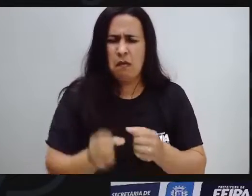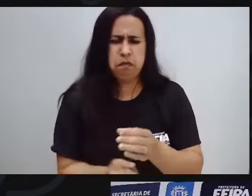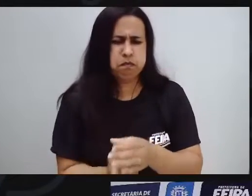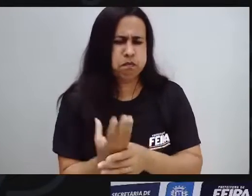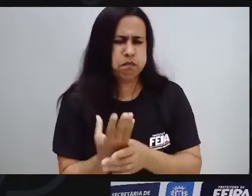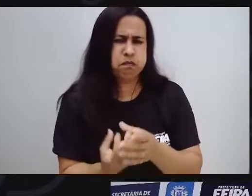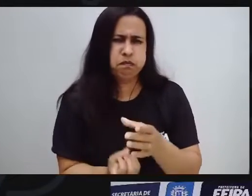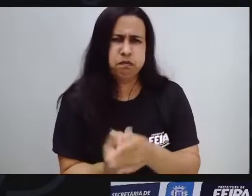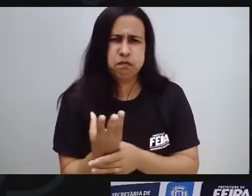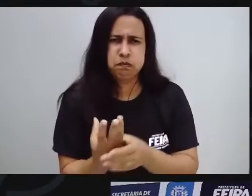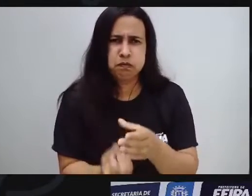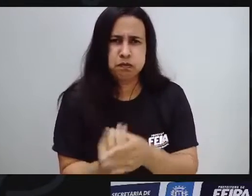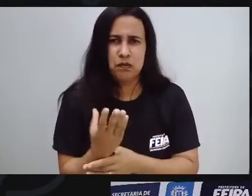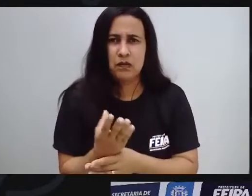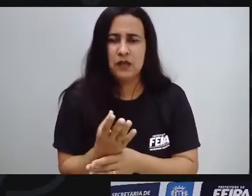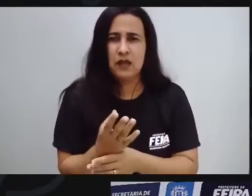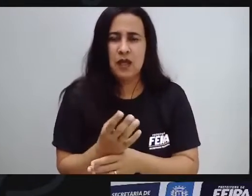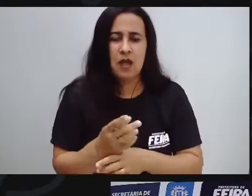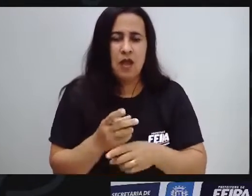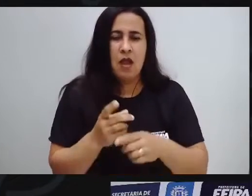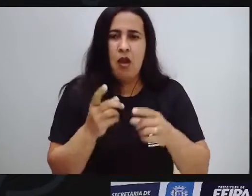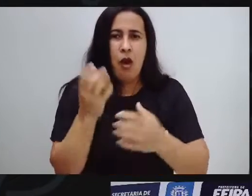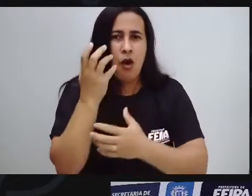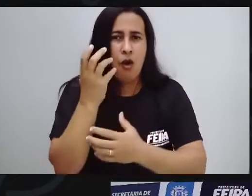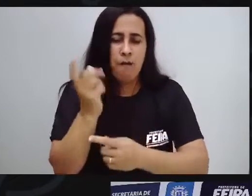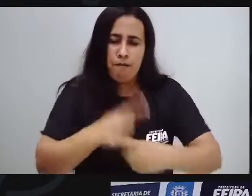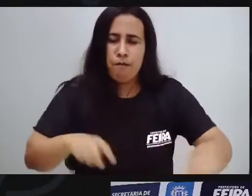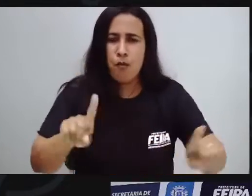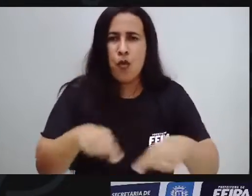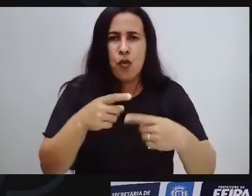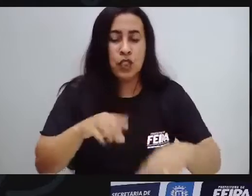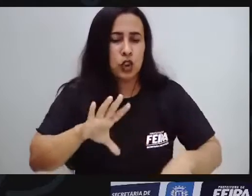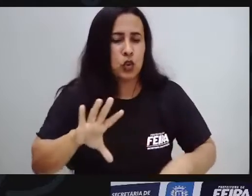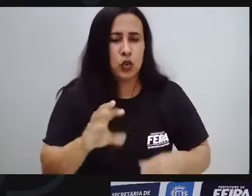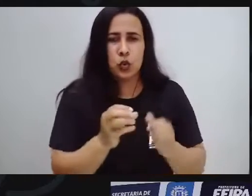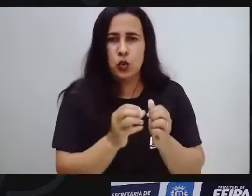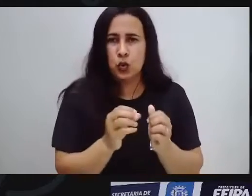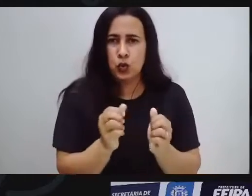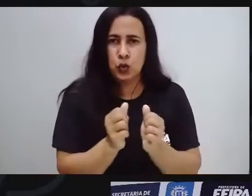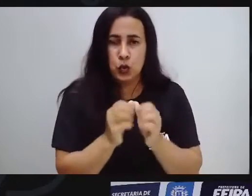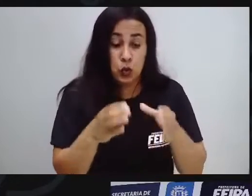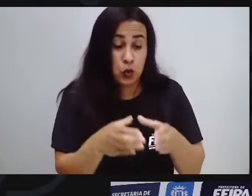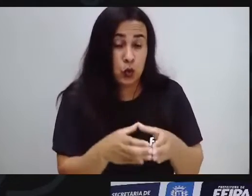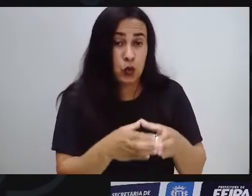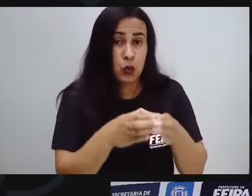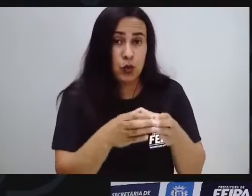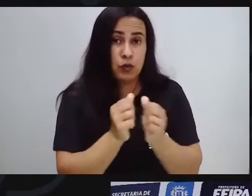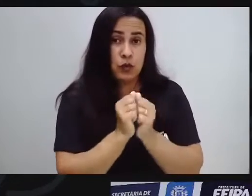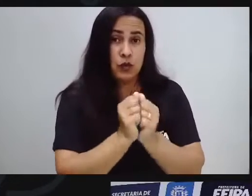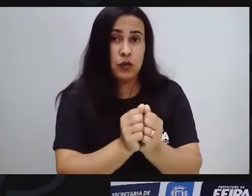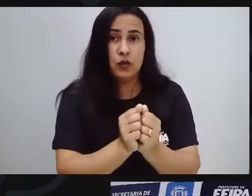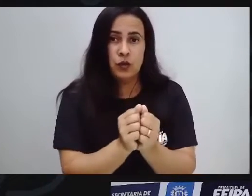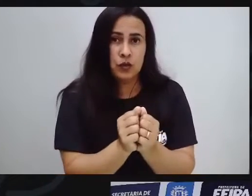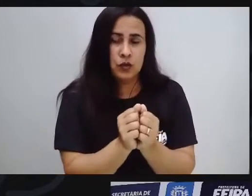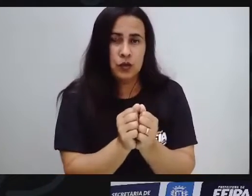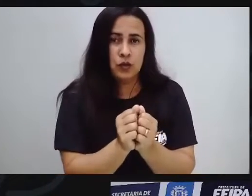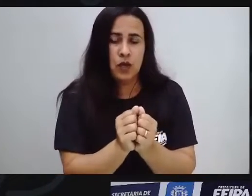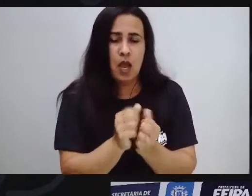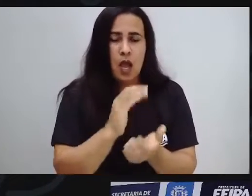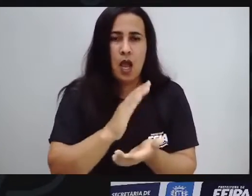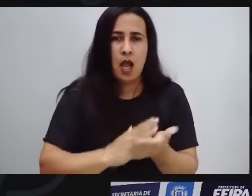bacanas para vocês muitas músicas autorais ou da equipe do músico Alex Rossi reuniu a